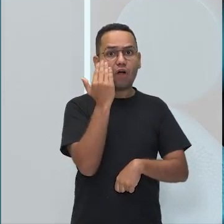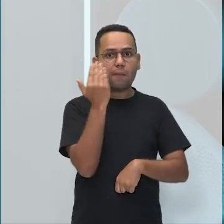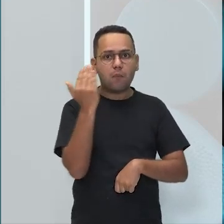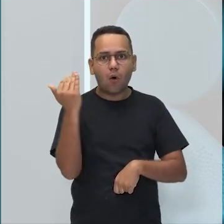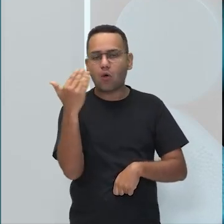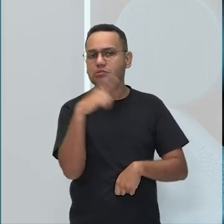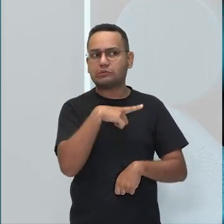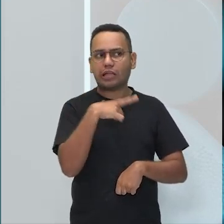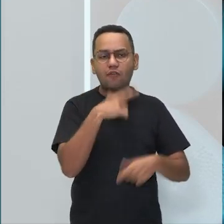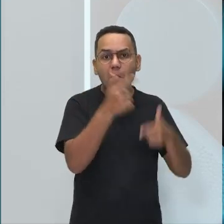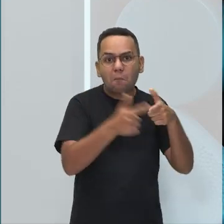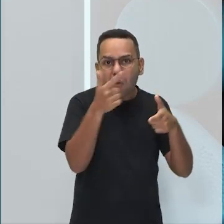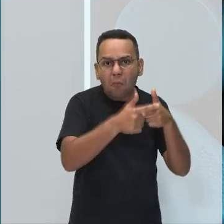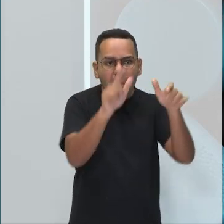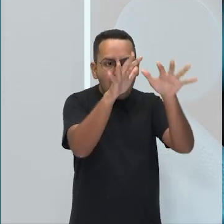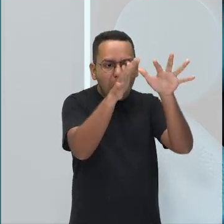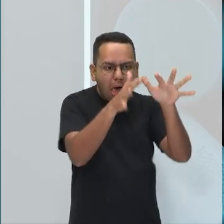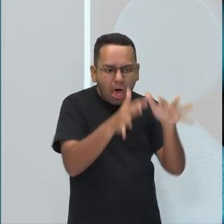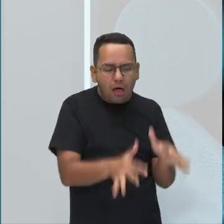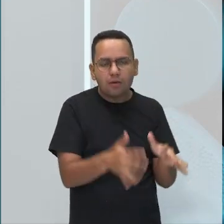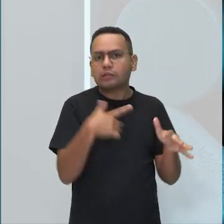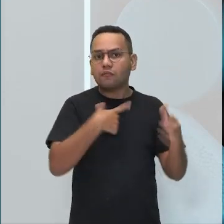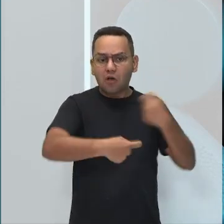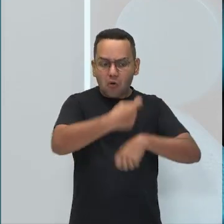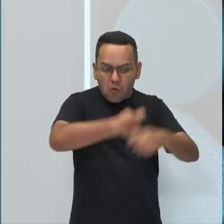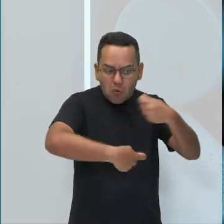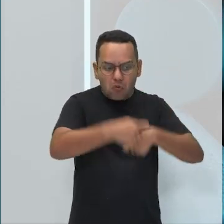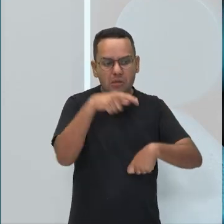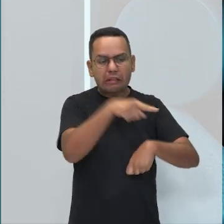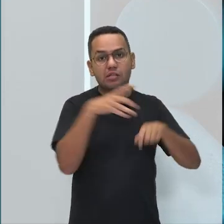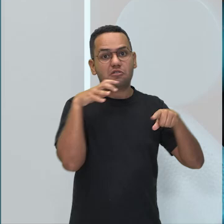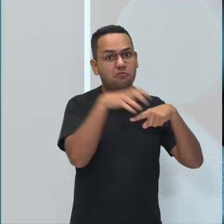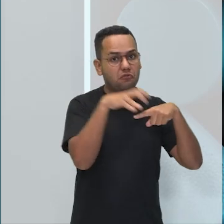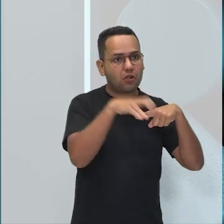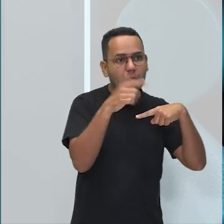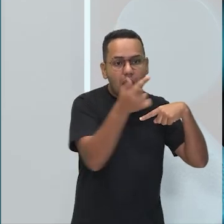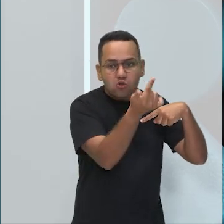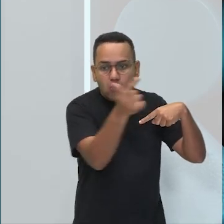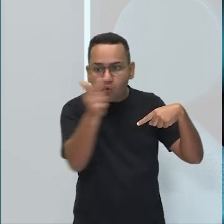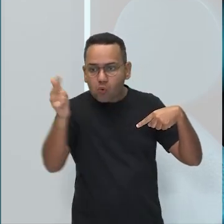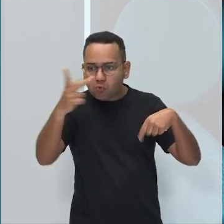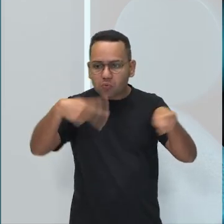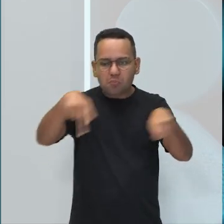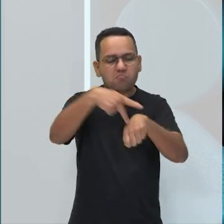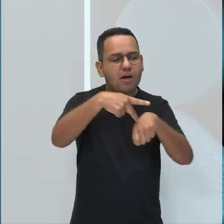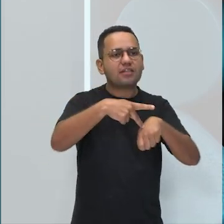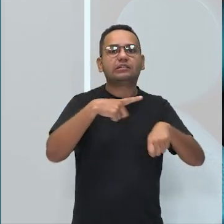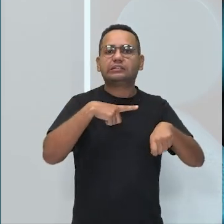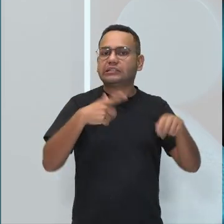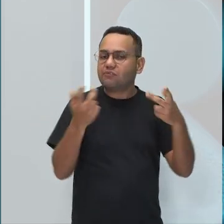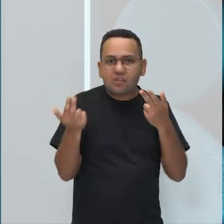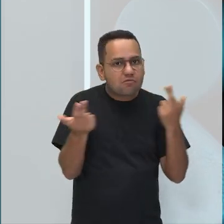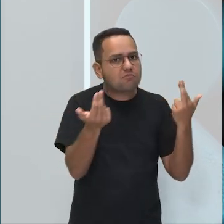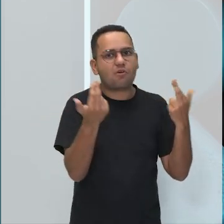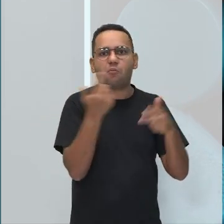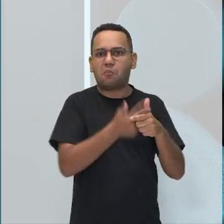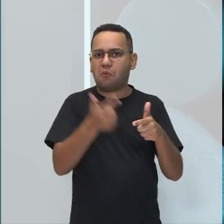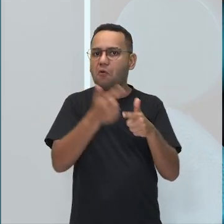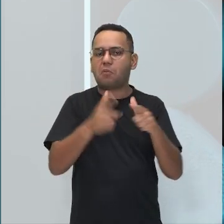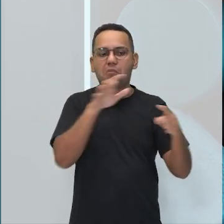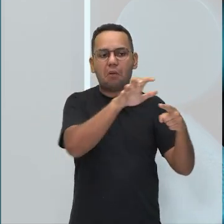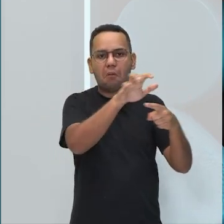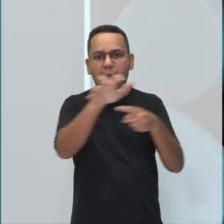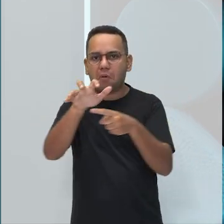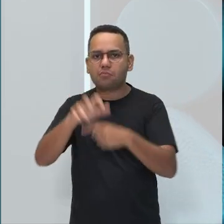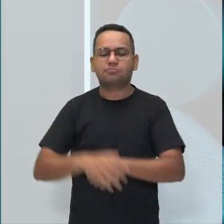o mundo inteiro, afetou a economia daquele país e afetou a economia de outros países como o Brasil. Nesse período,